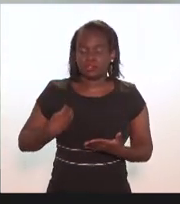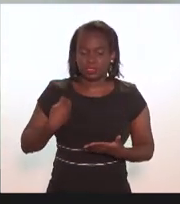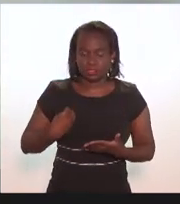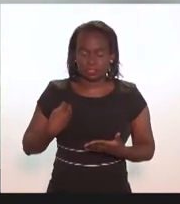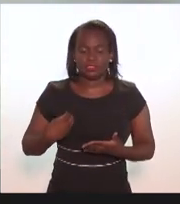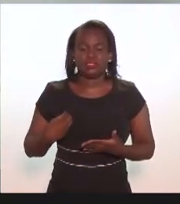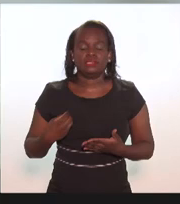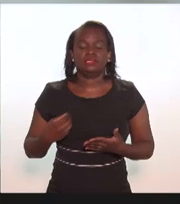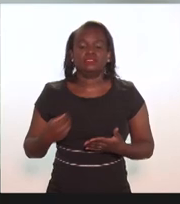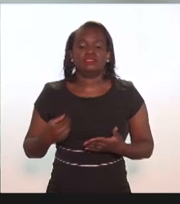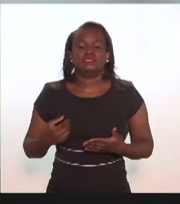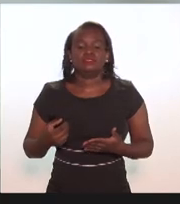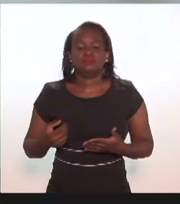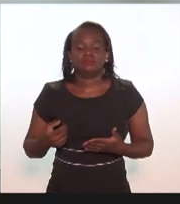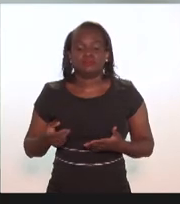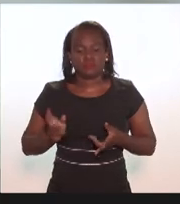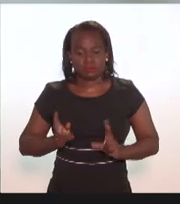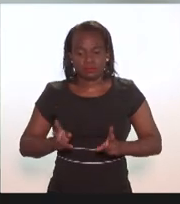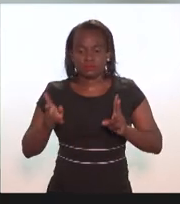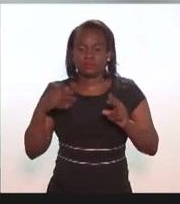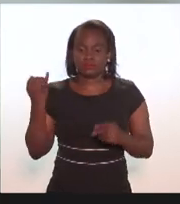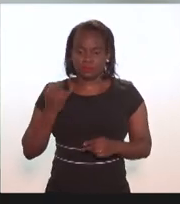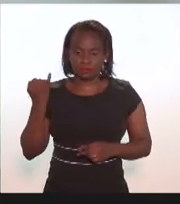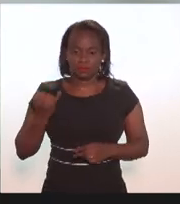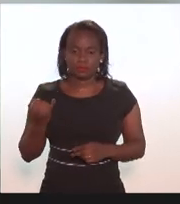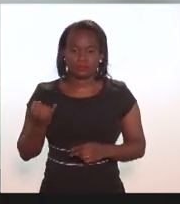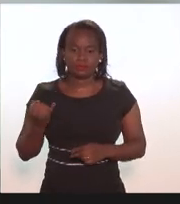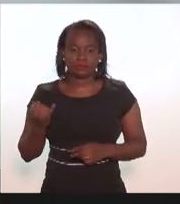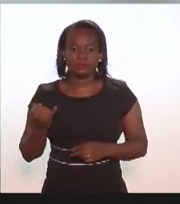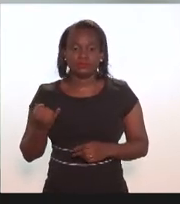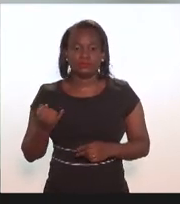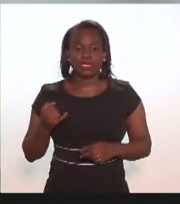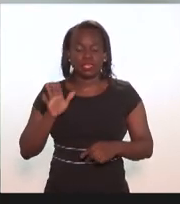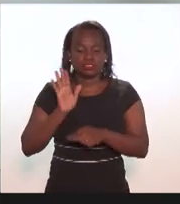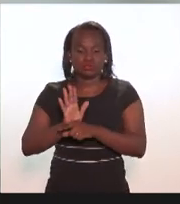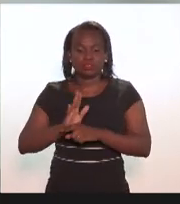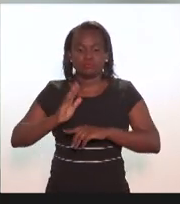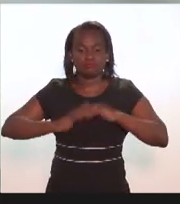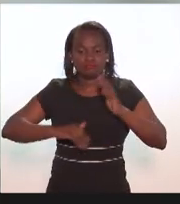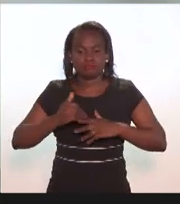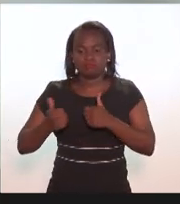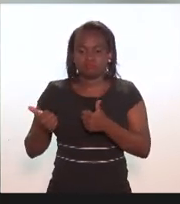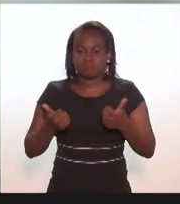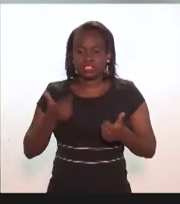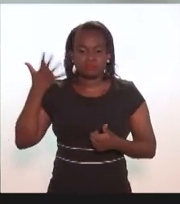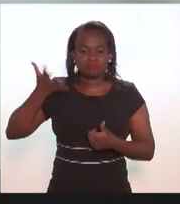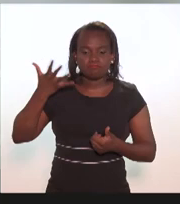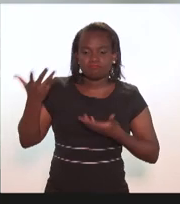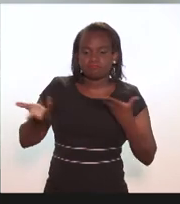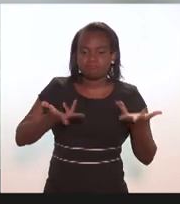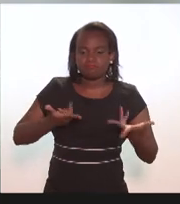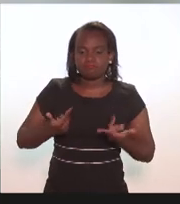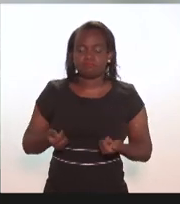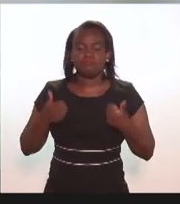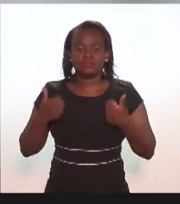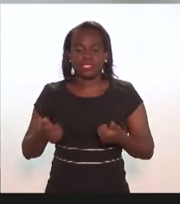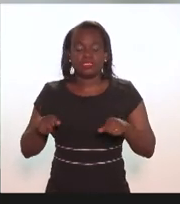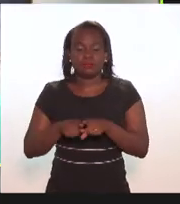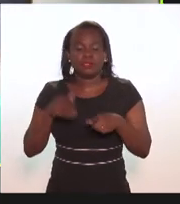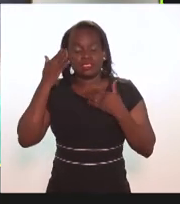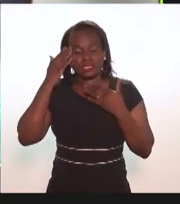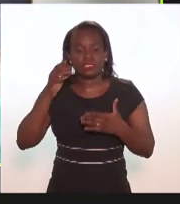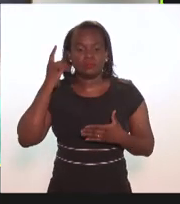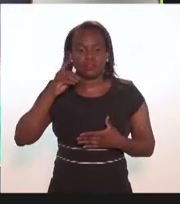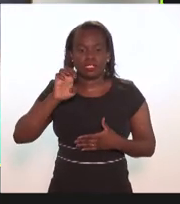presença, que sempre é importante para qualificar melhor o debate. Agradecer ao deputado